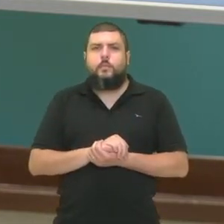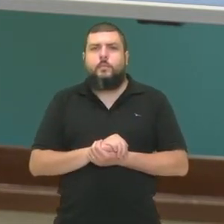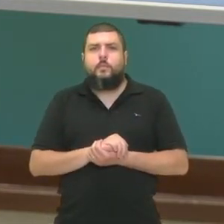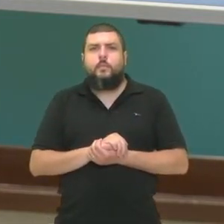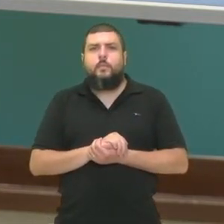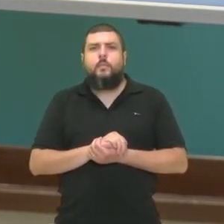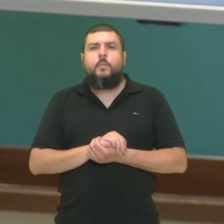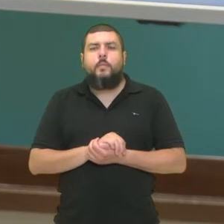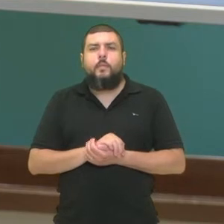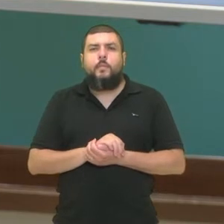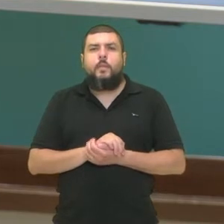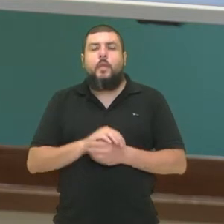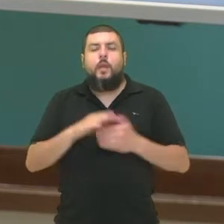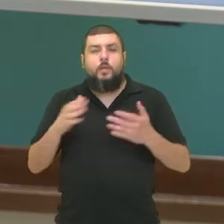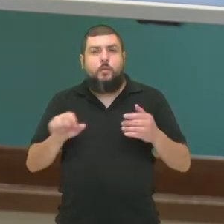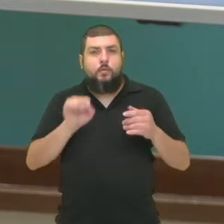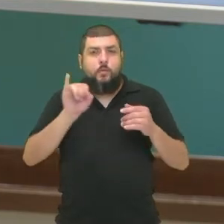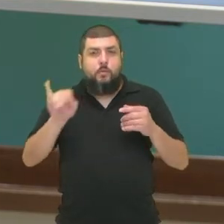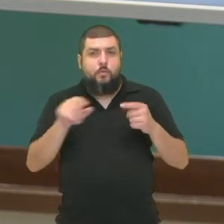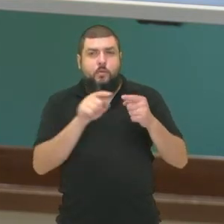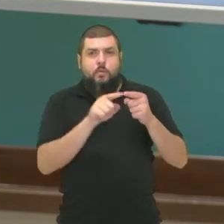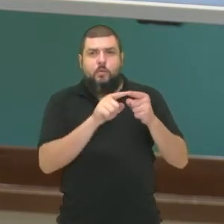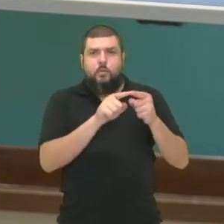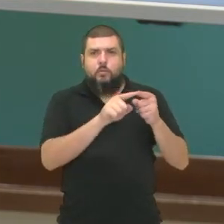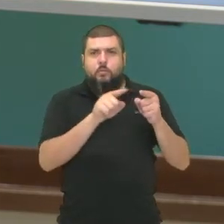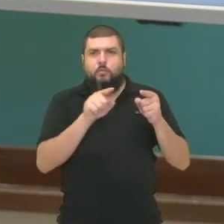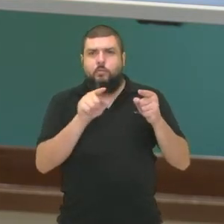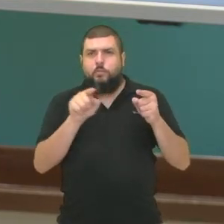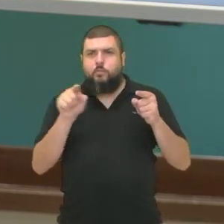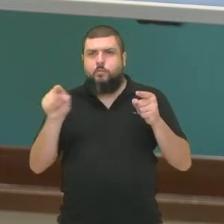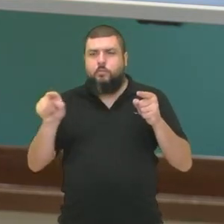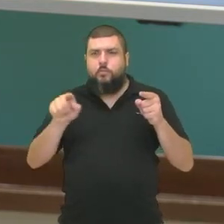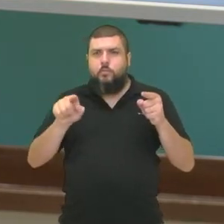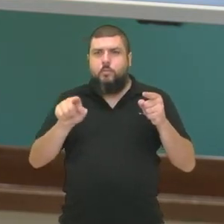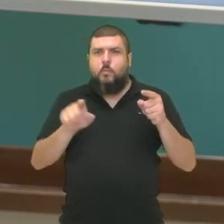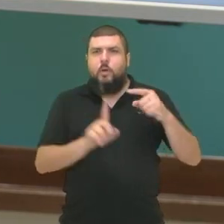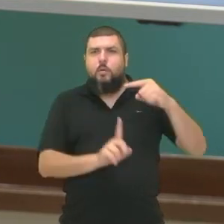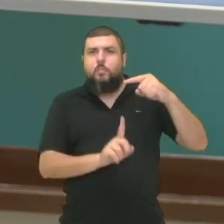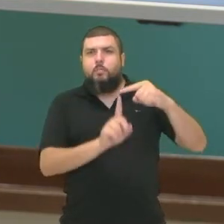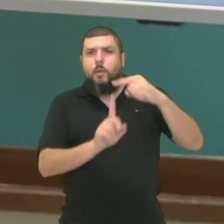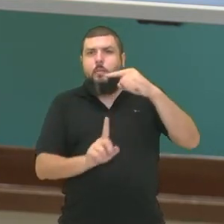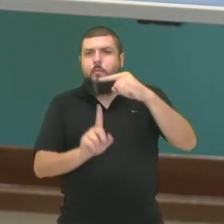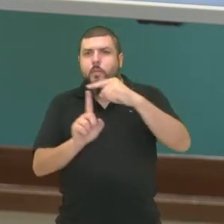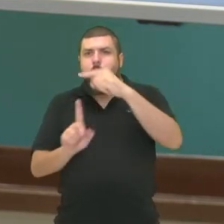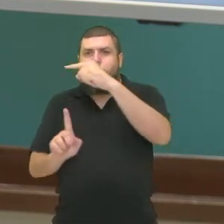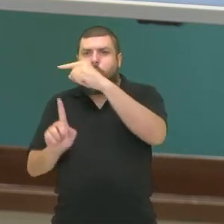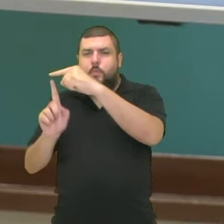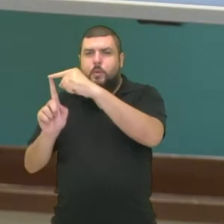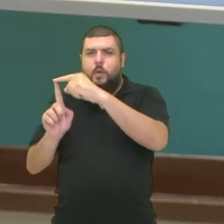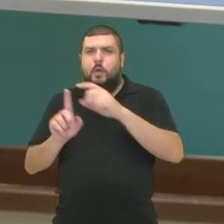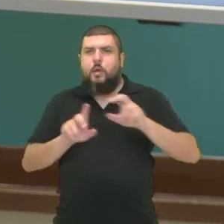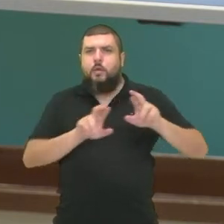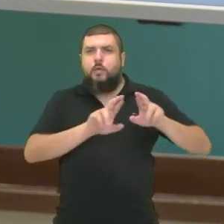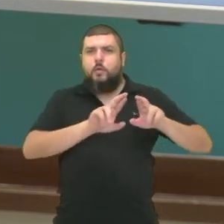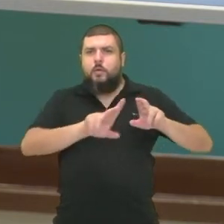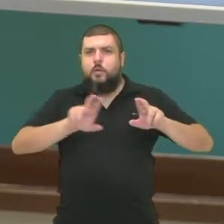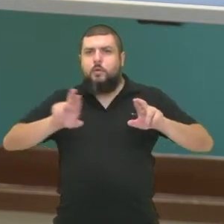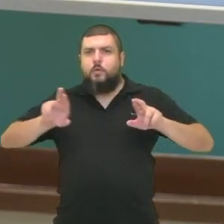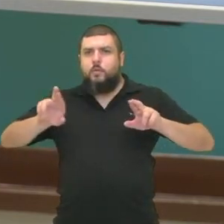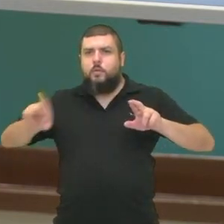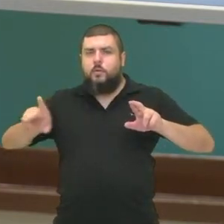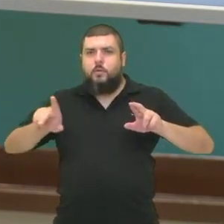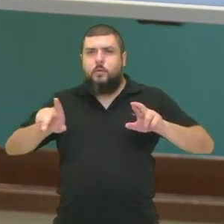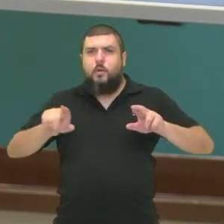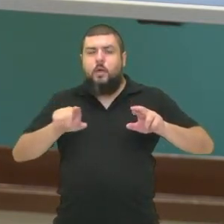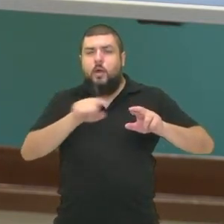seja, as coordenadas sejam diferentes entre si, eles vão pertencer a uma reta, isto é, estejam